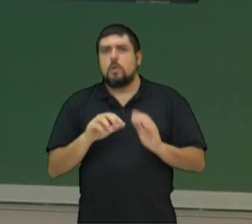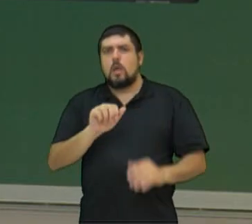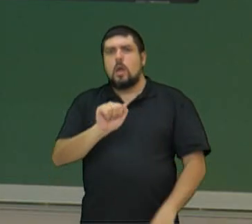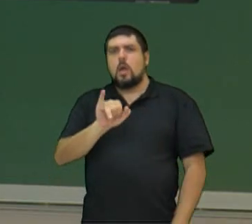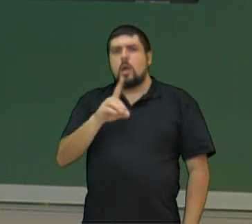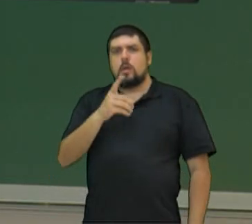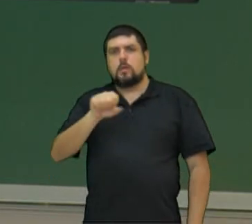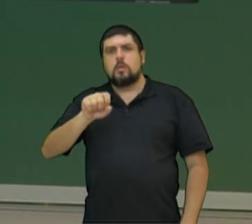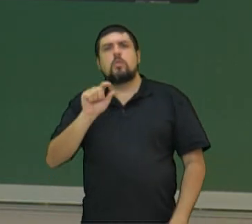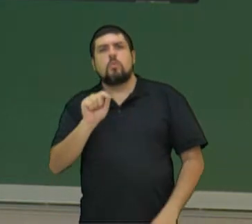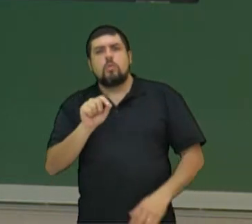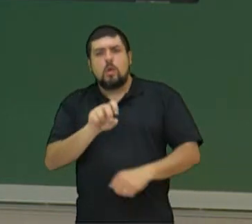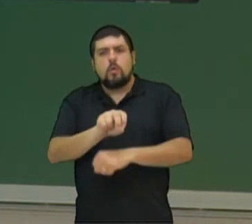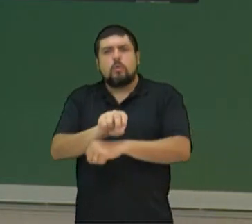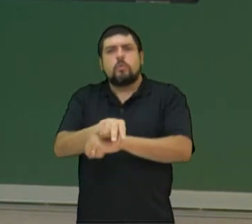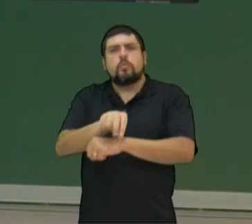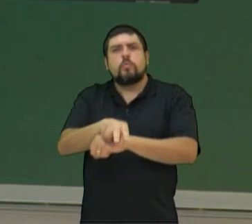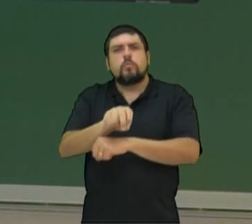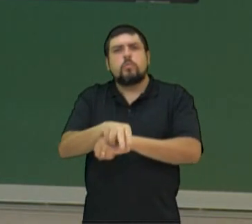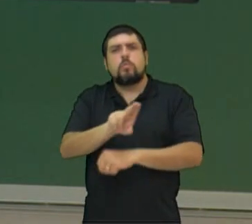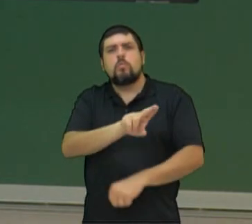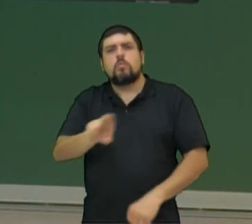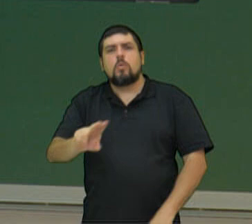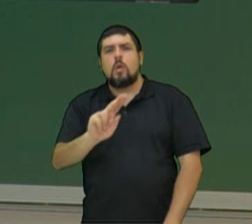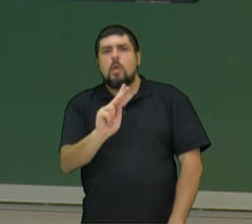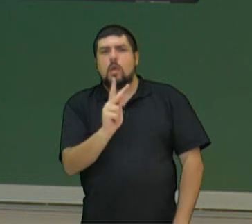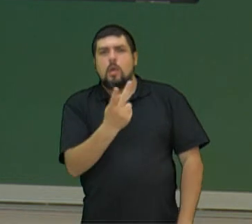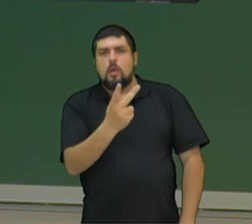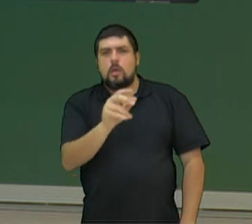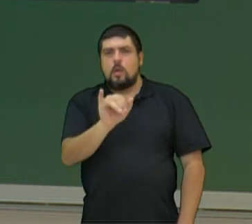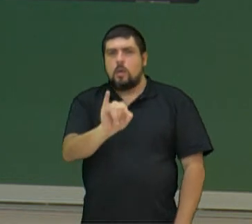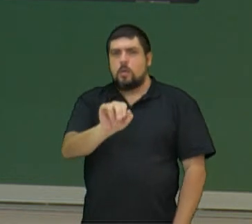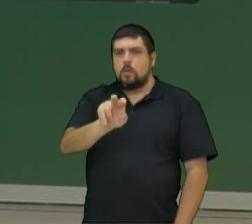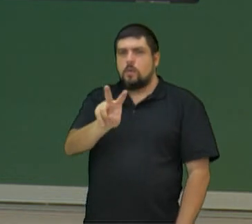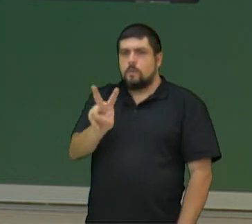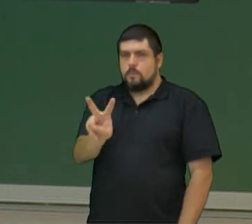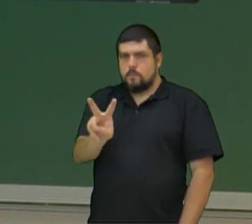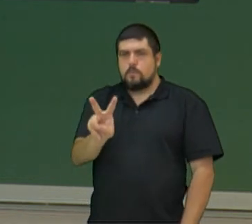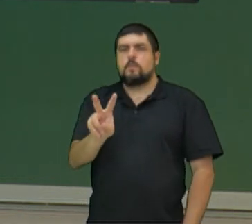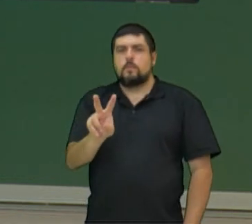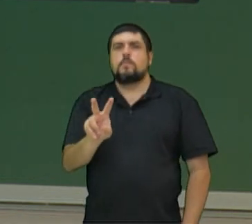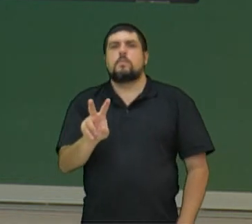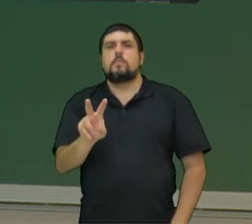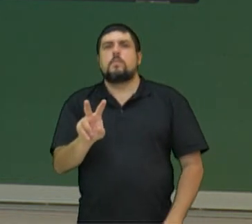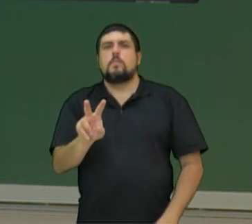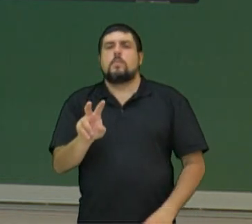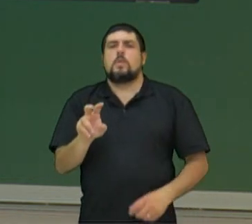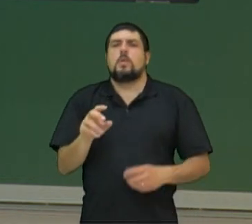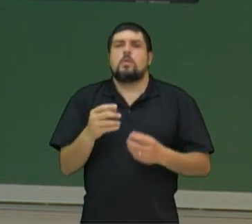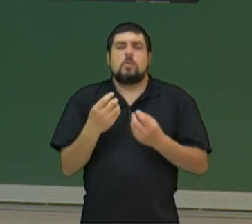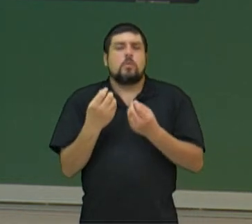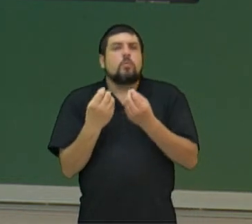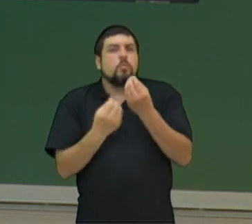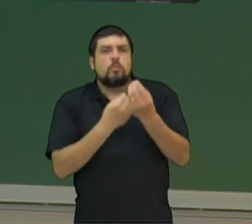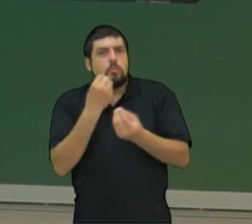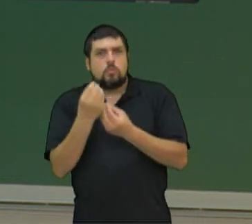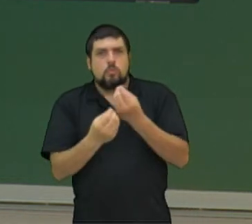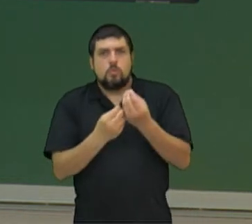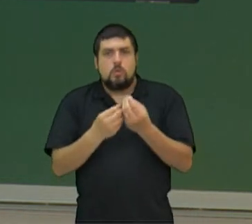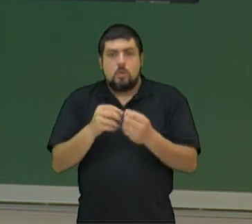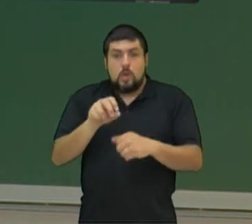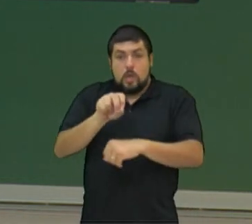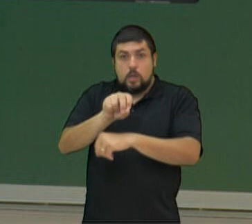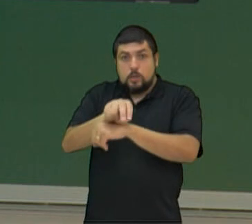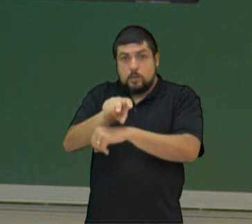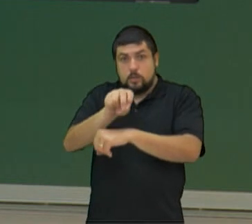um vírus chamado de HIV, né? Esse vírus é o vírus da imunodeficiência humana. E esse